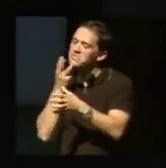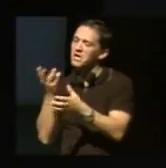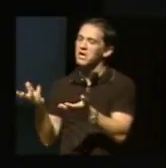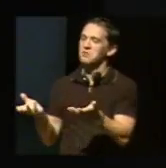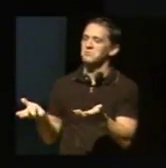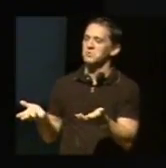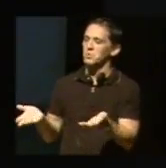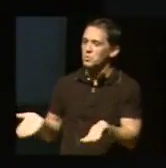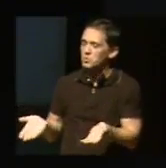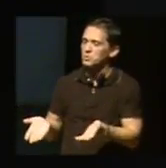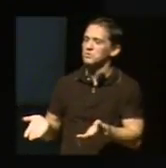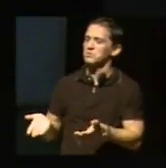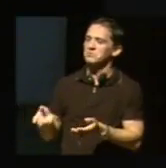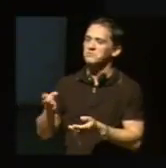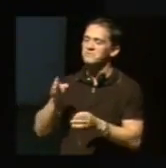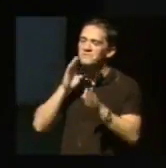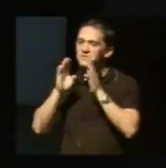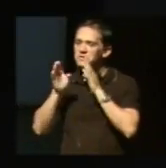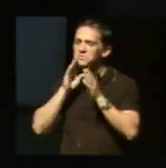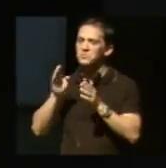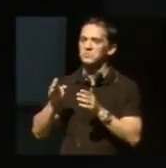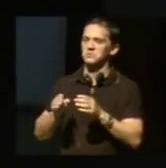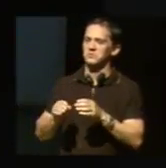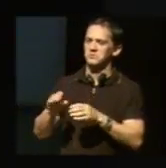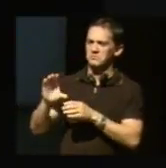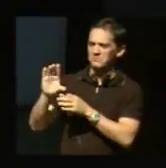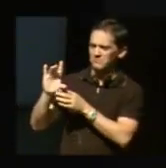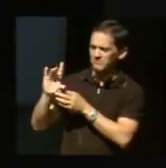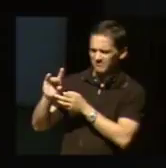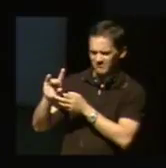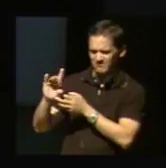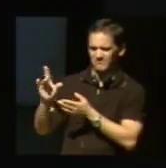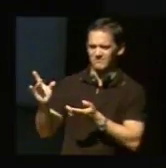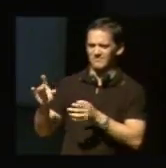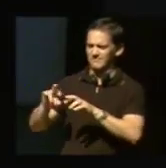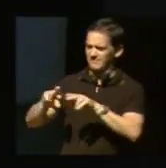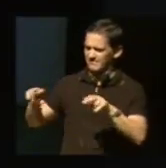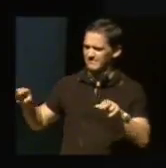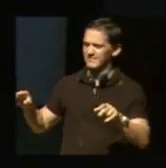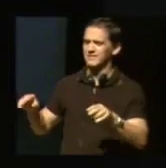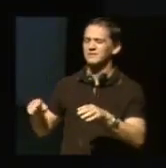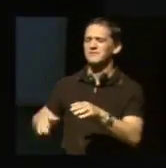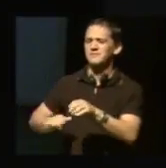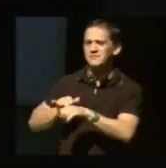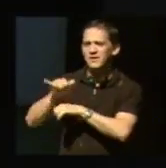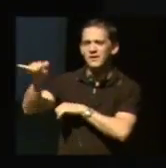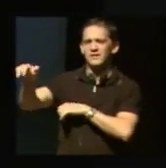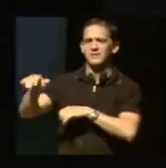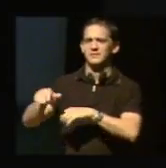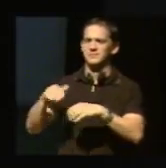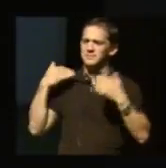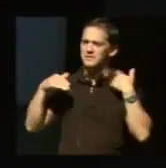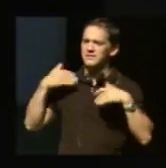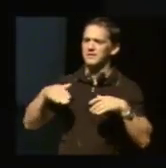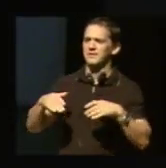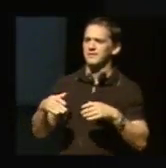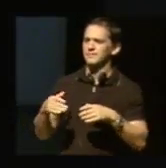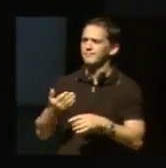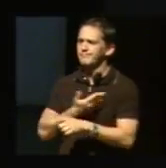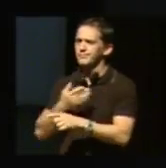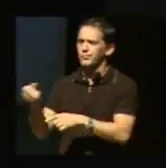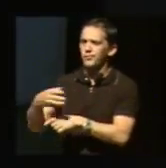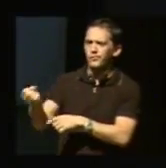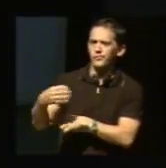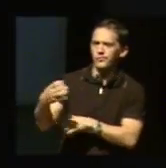WhatsApp, Facebook, Instagram e assim por diante. Instagram, está viajando, WhatsApp, passeando, fez novas amizades. Hat neue Freunde, a